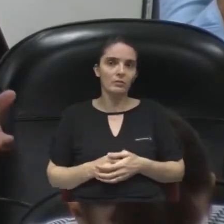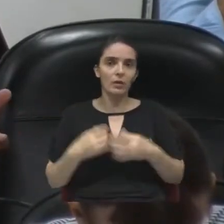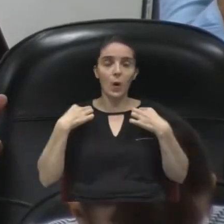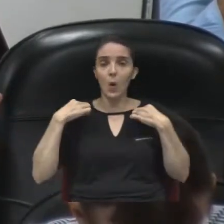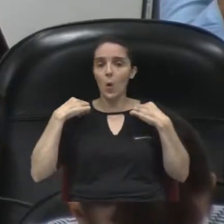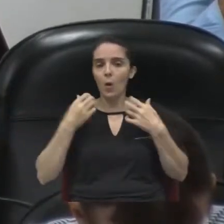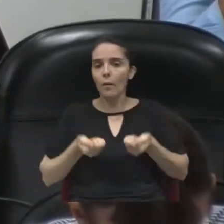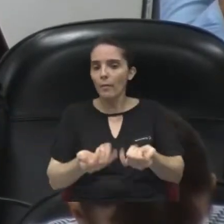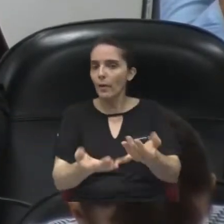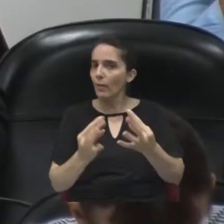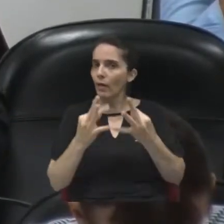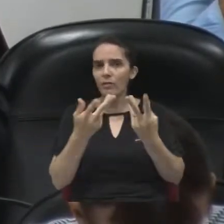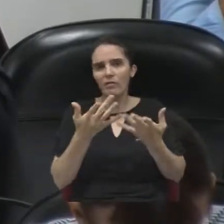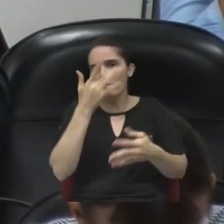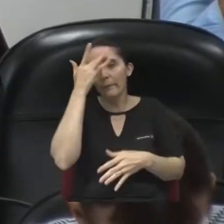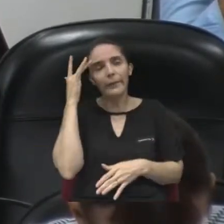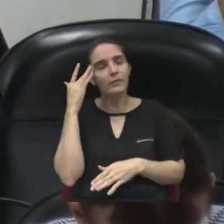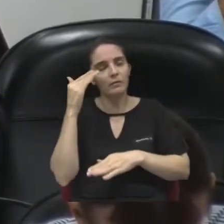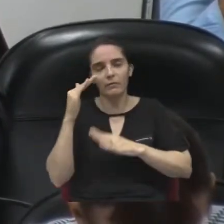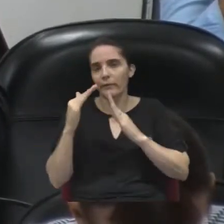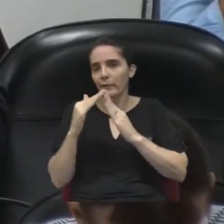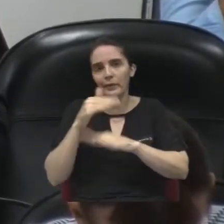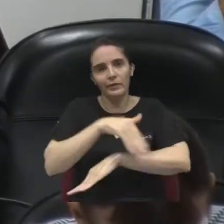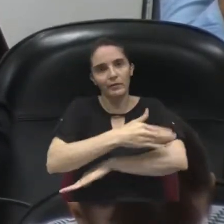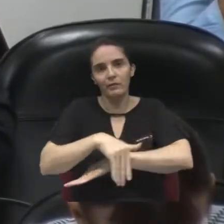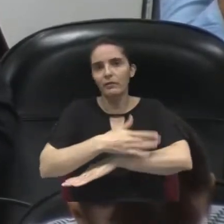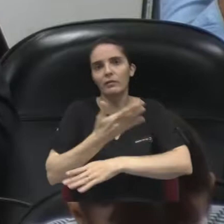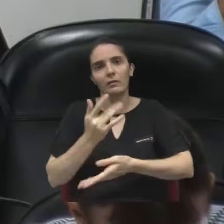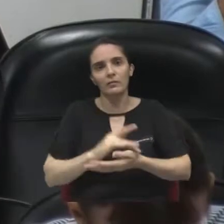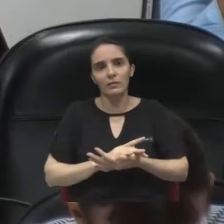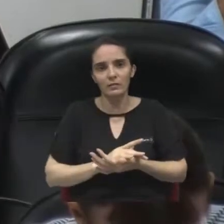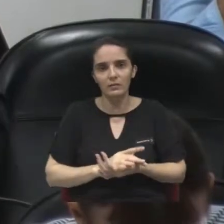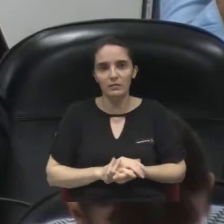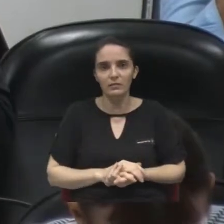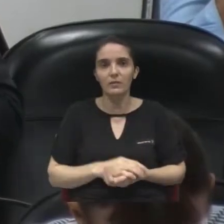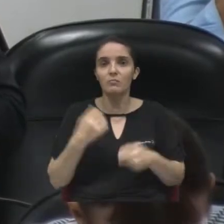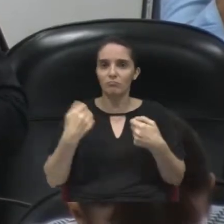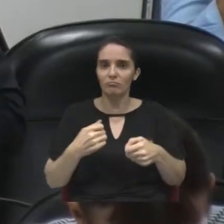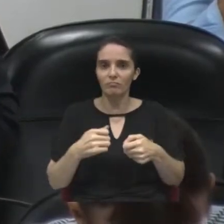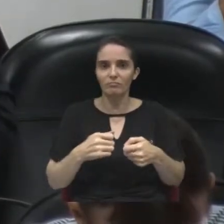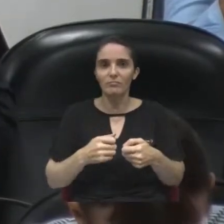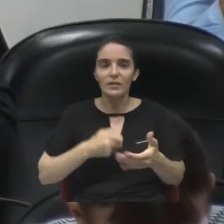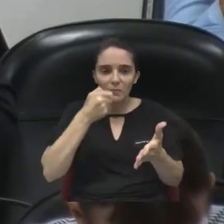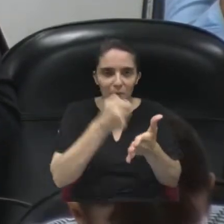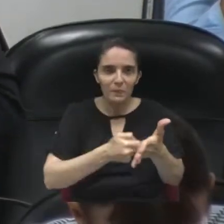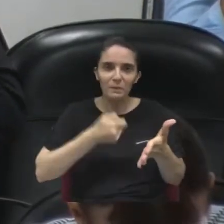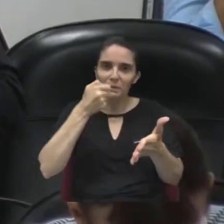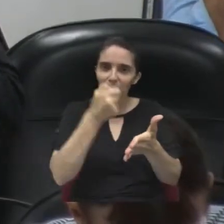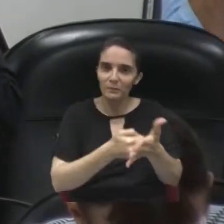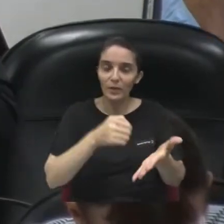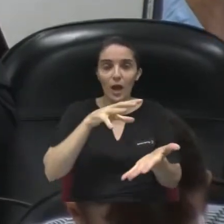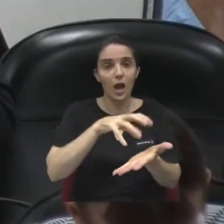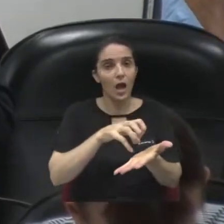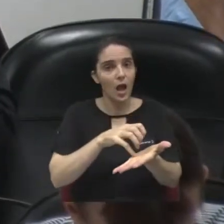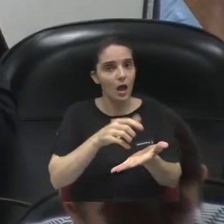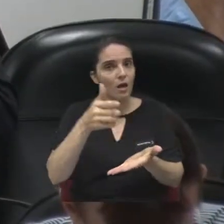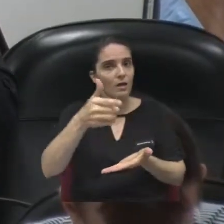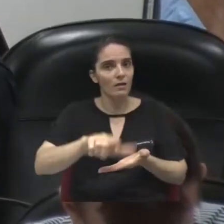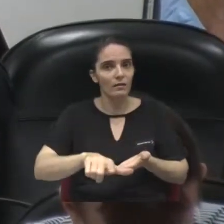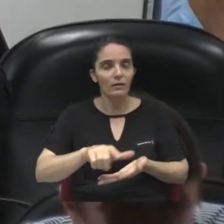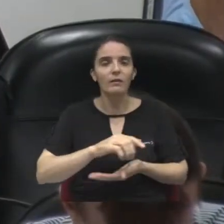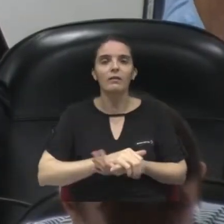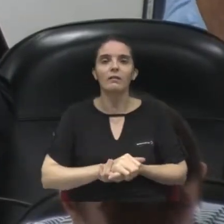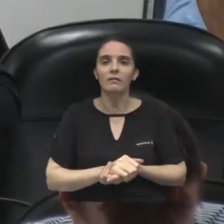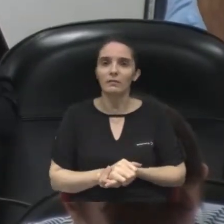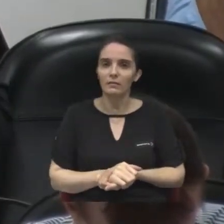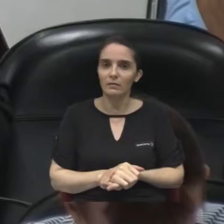rua desse jeito? Eu acho que tem que ter um trabalho intensivo de recadastramento e de fazer essa pessoa